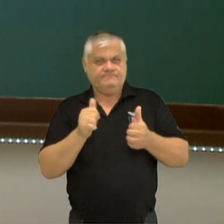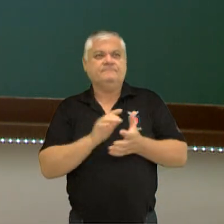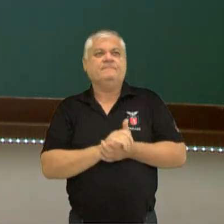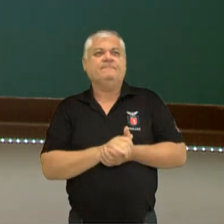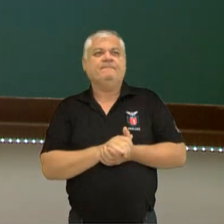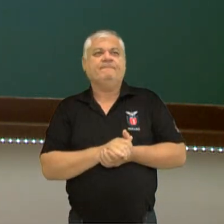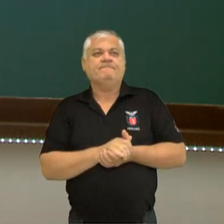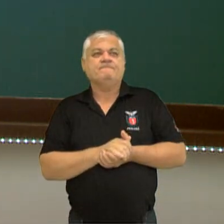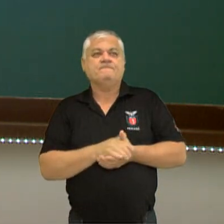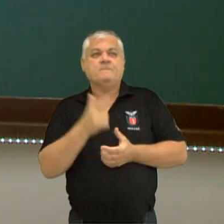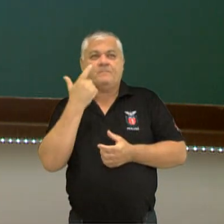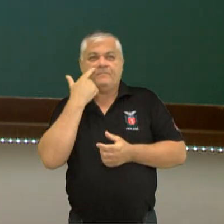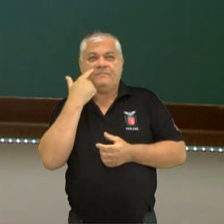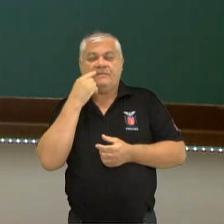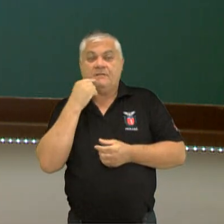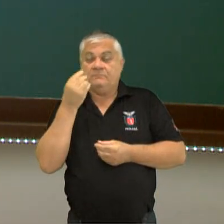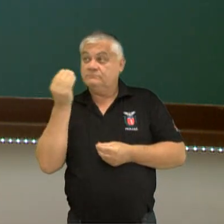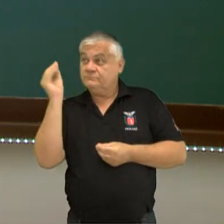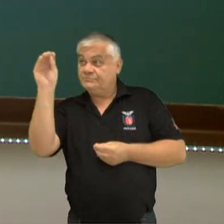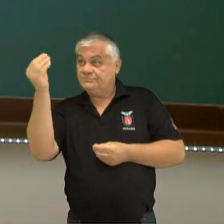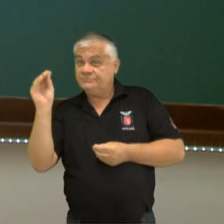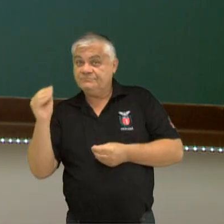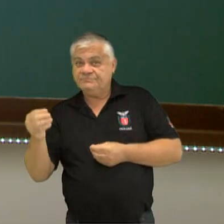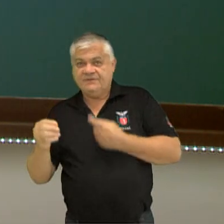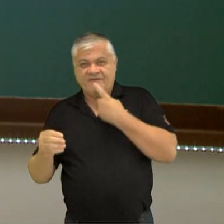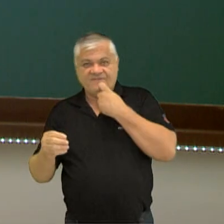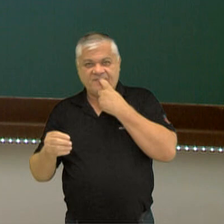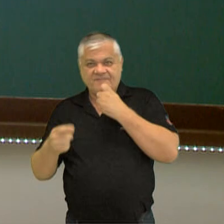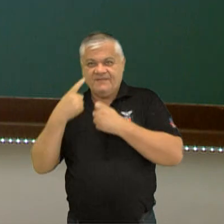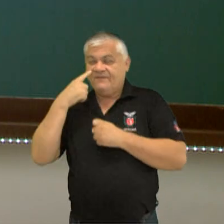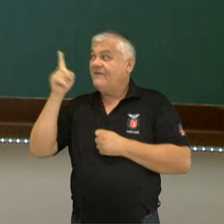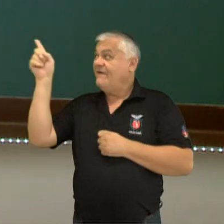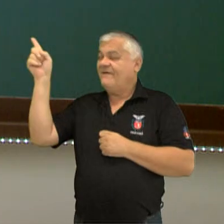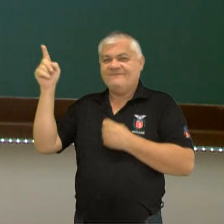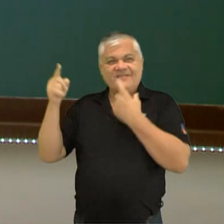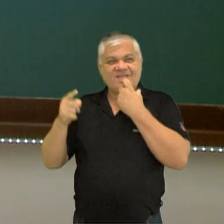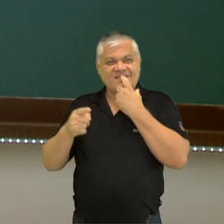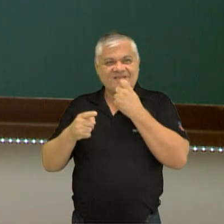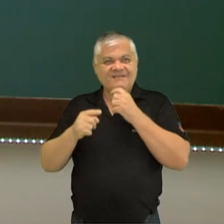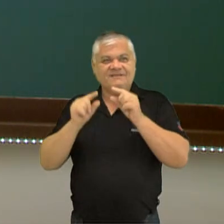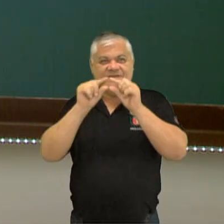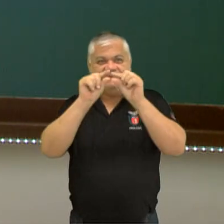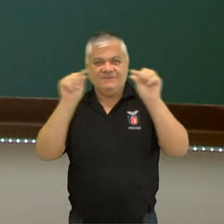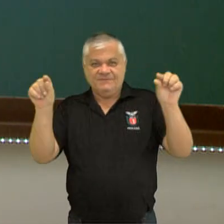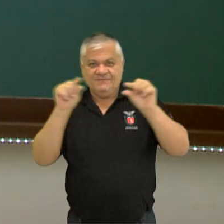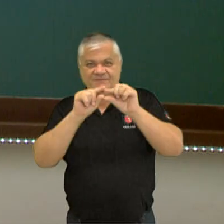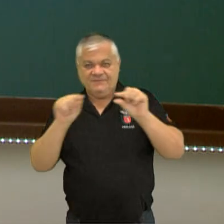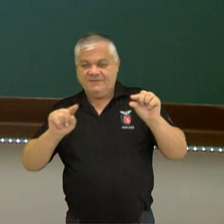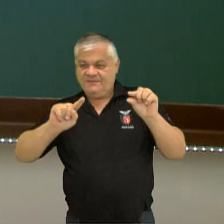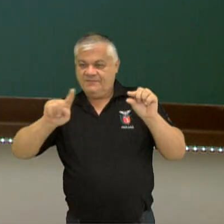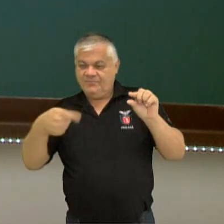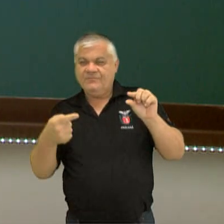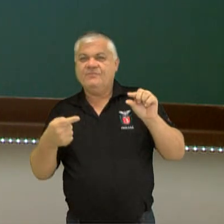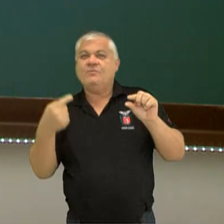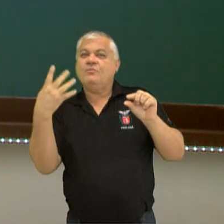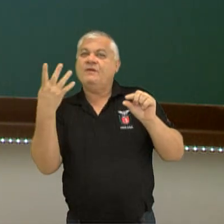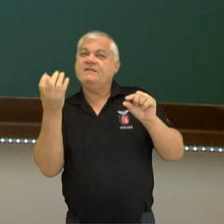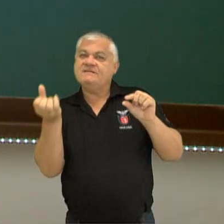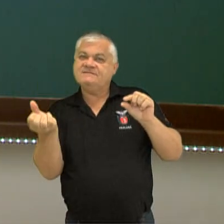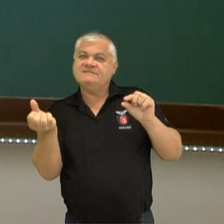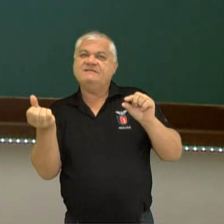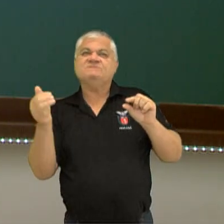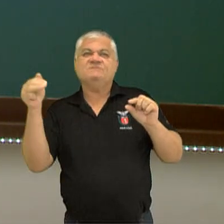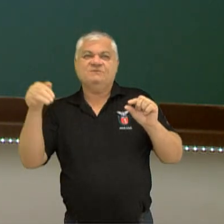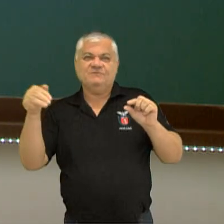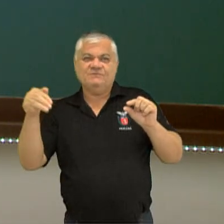Então, na hora de colocar lá na tabela, a segunda linha, que foi a segunda medição, 11º dia, duração de 13 horas